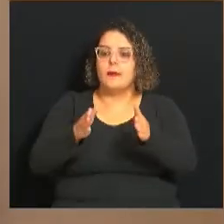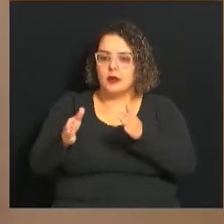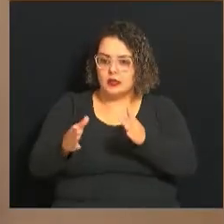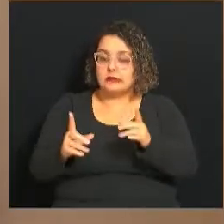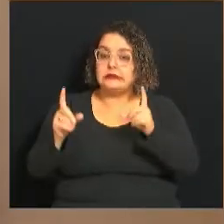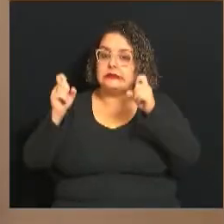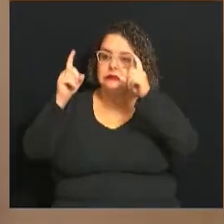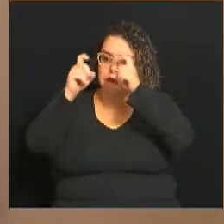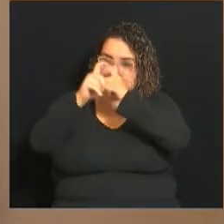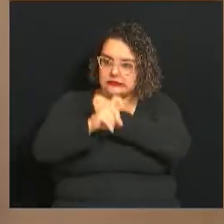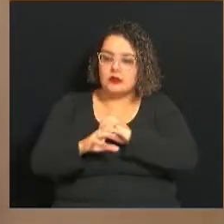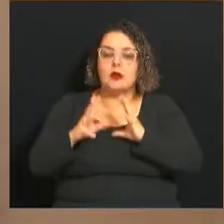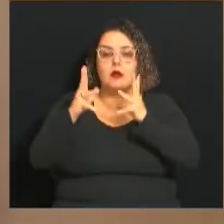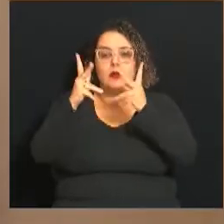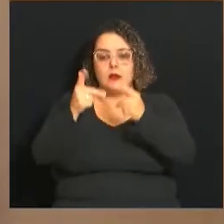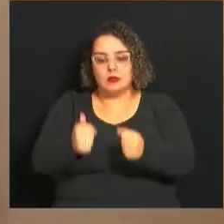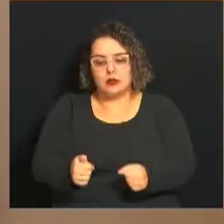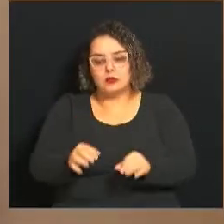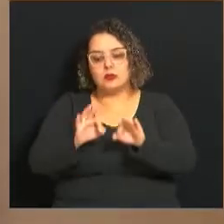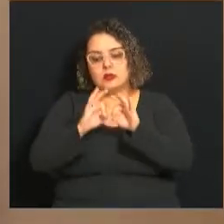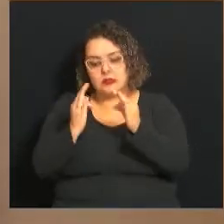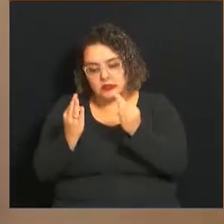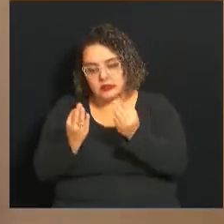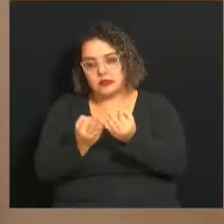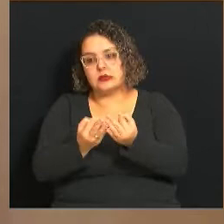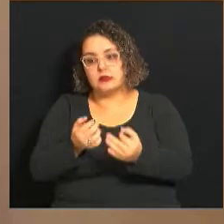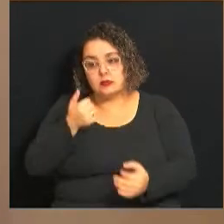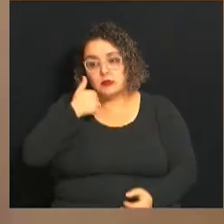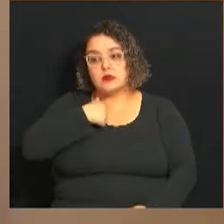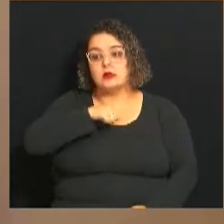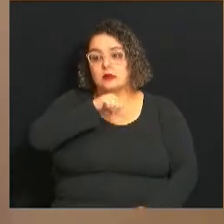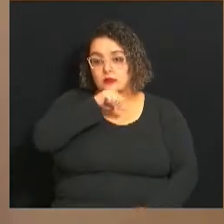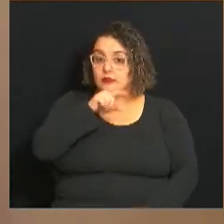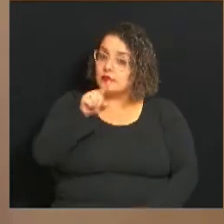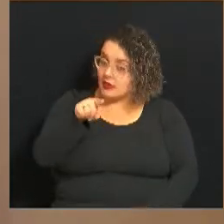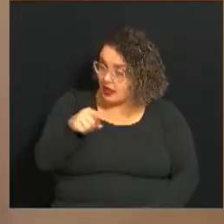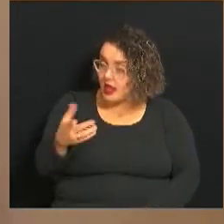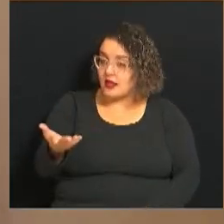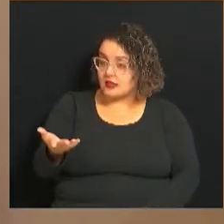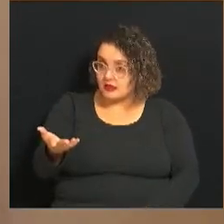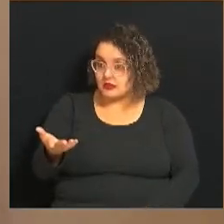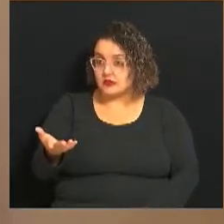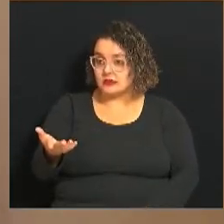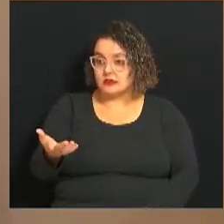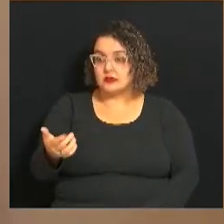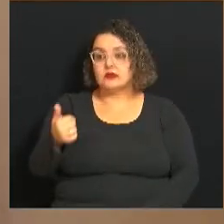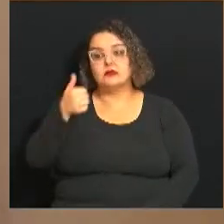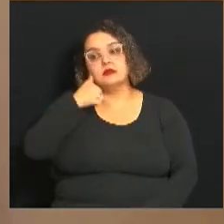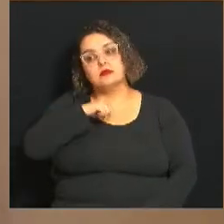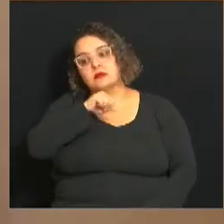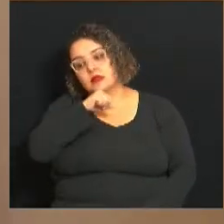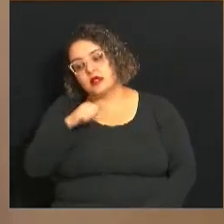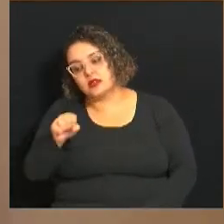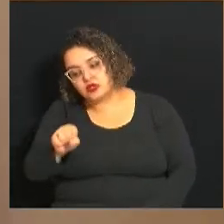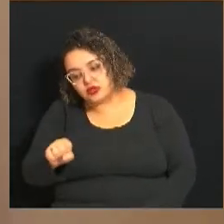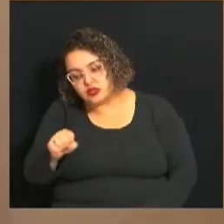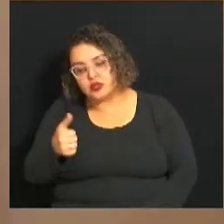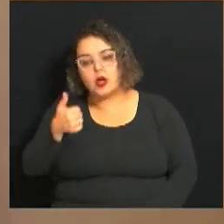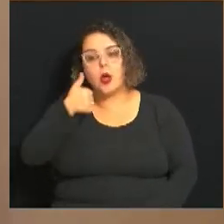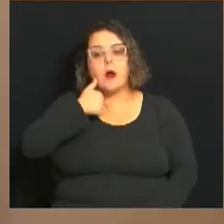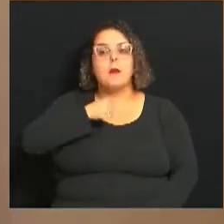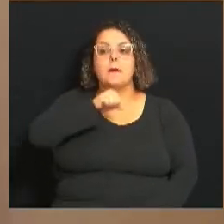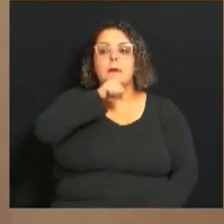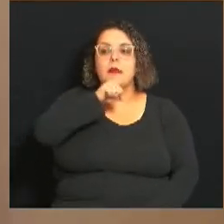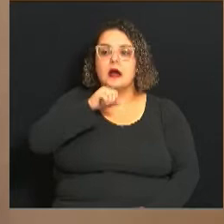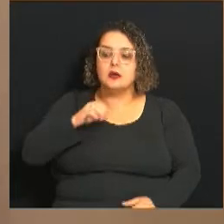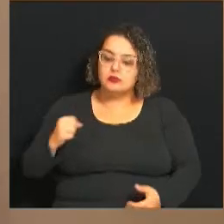para todas as famílias, né? E para as mães, porque é isso, né? Existem mães solos, existem mães com rede de apoio, mães